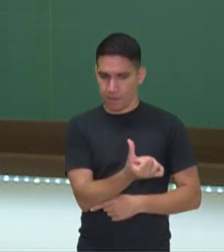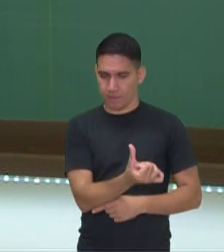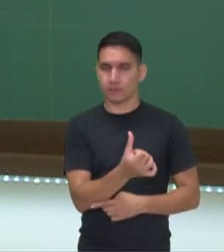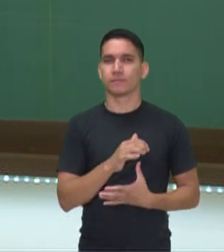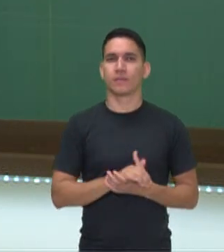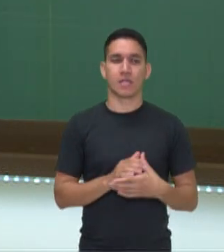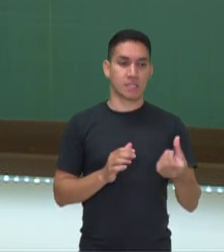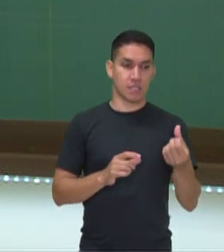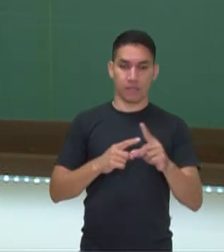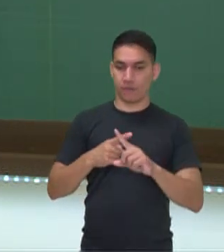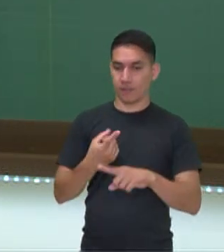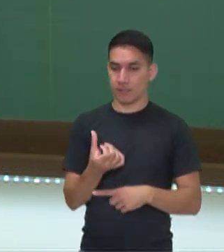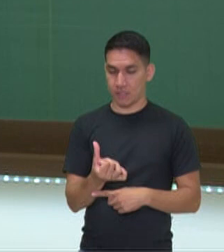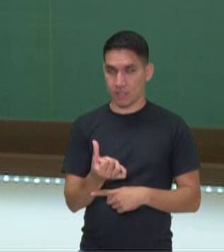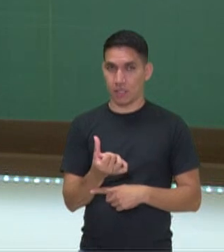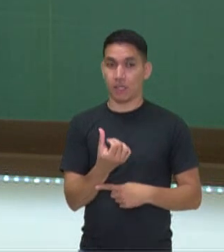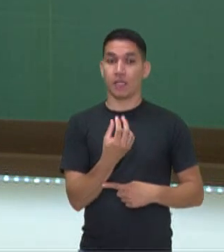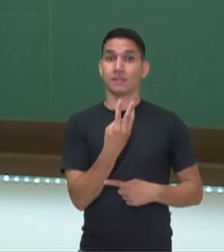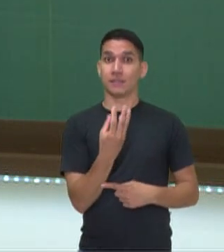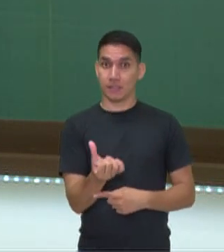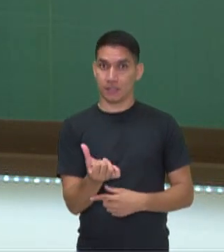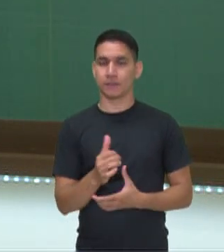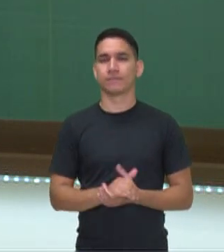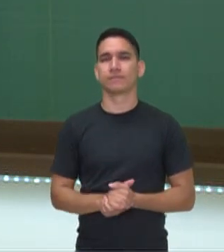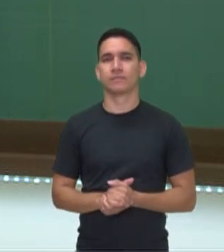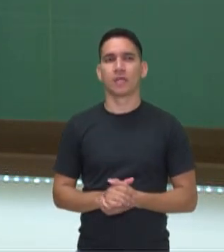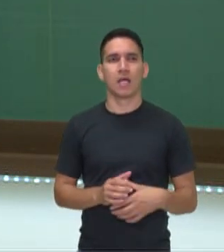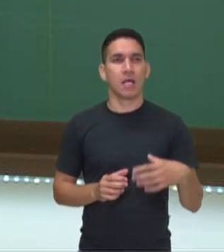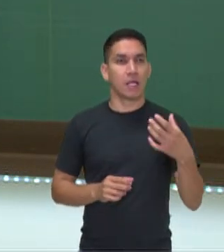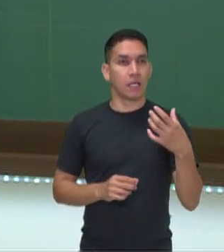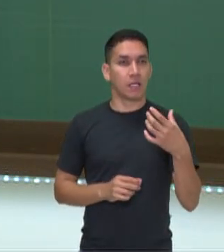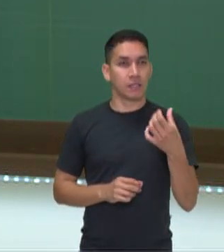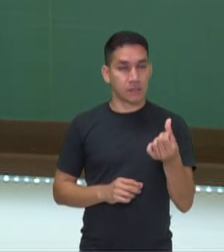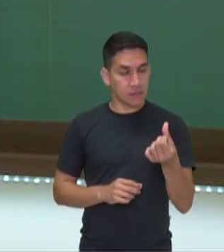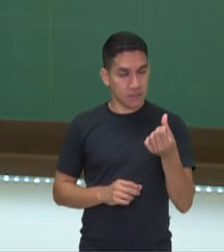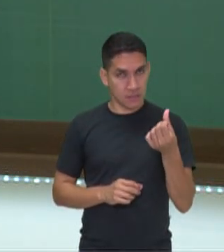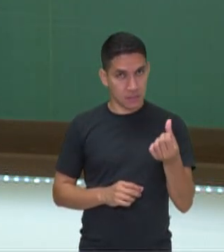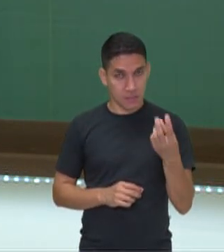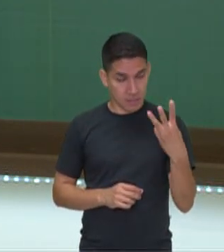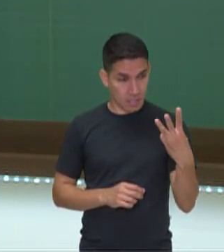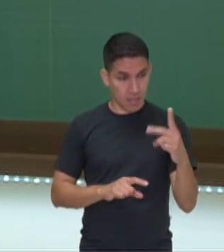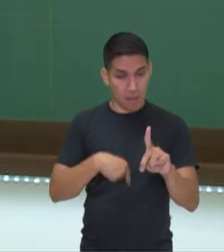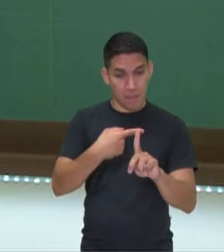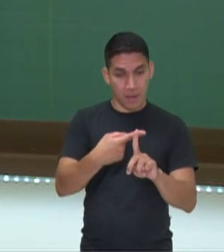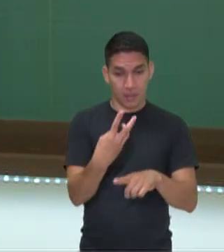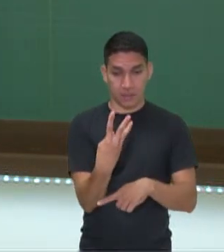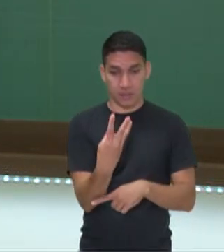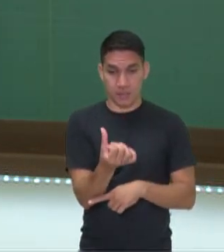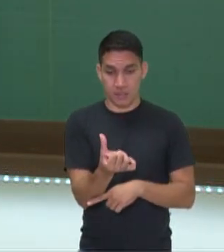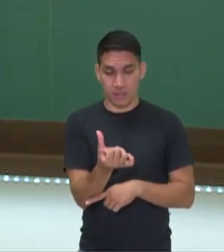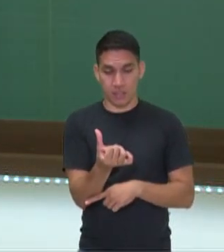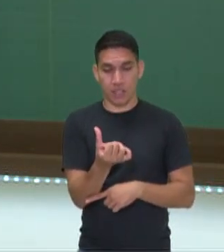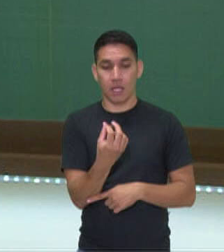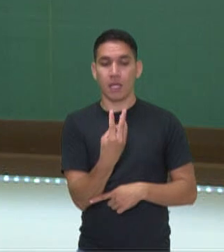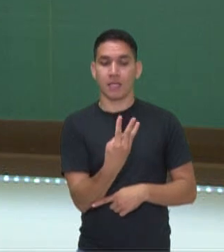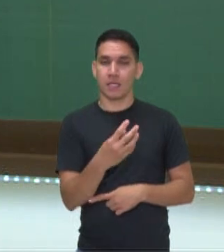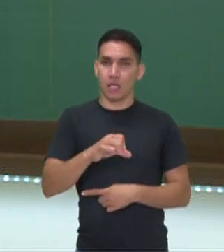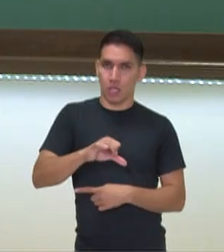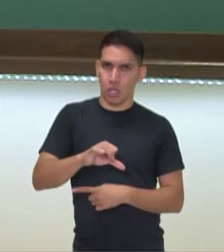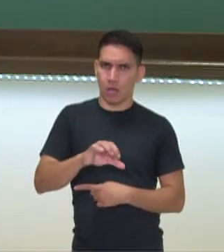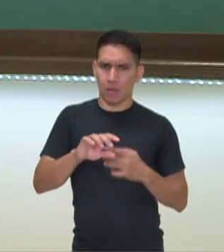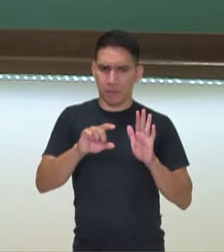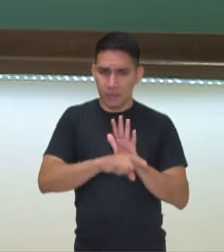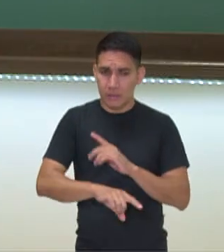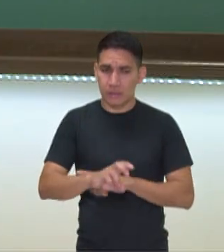6, 36. 3 menos 36, 3 mais 36, 39, menos 5,